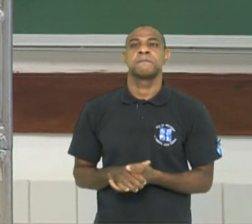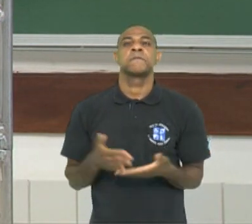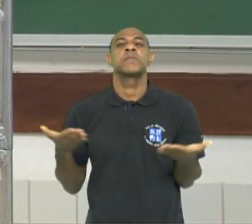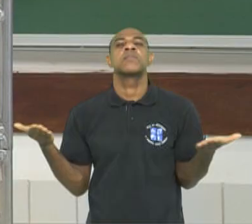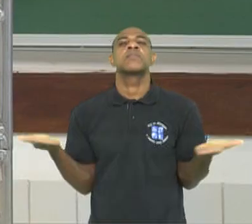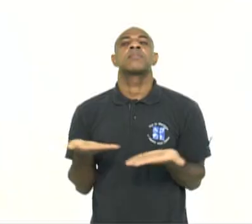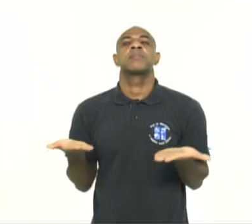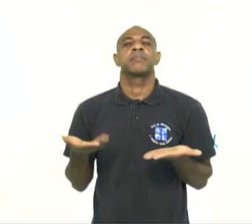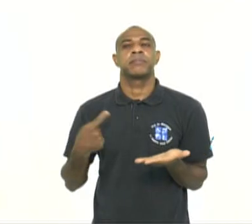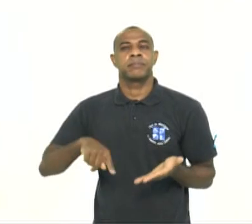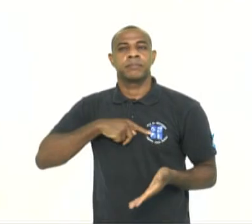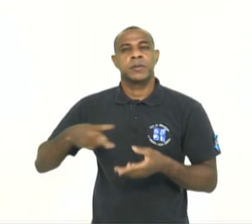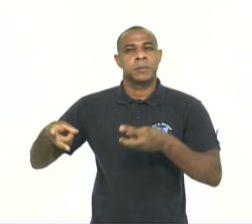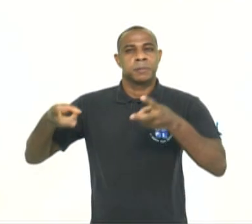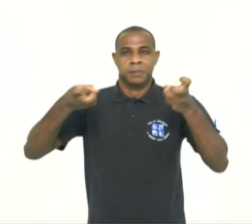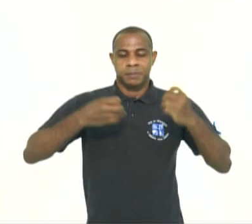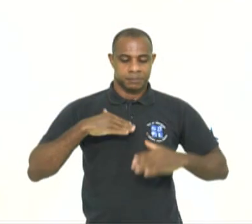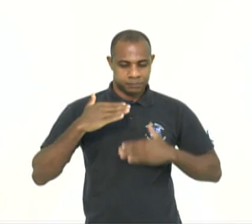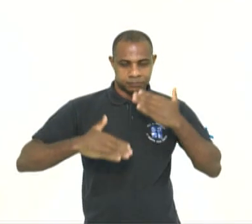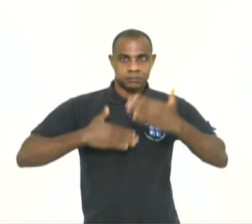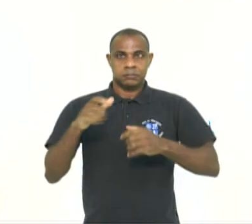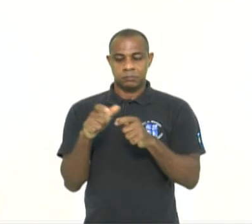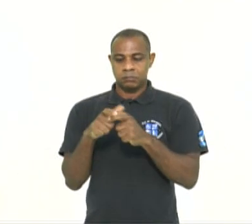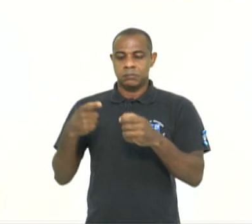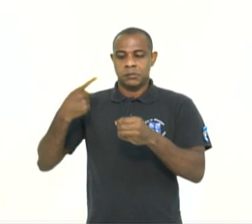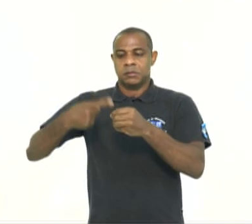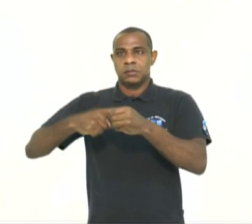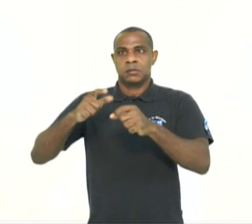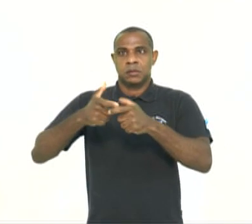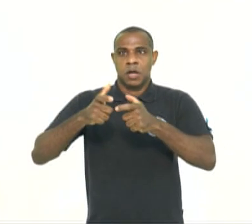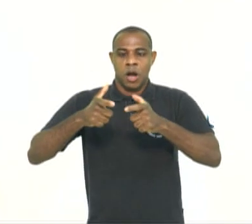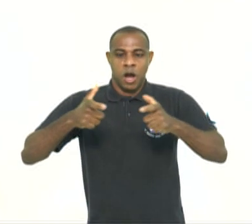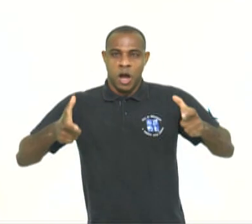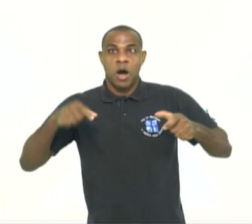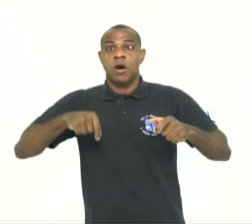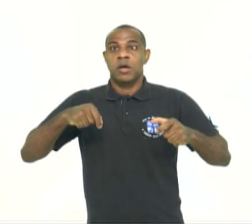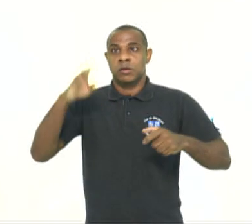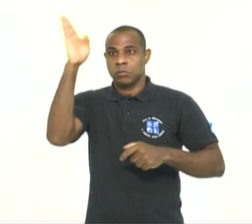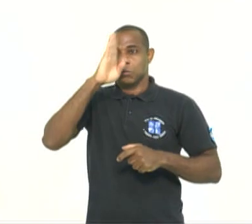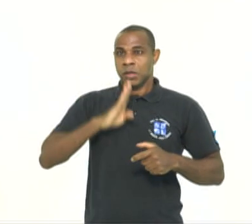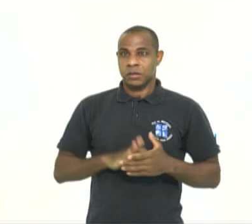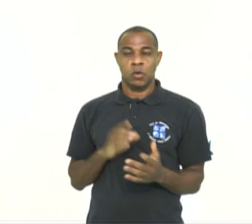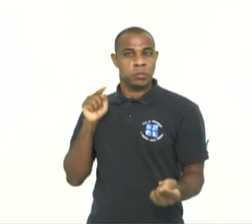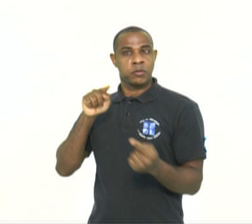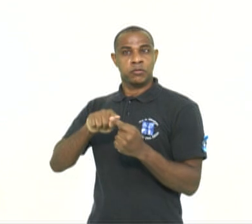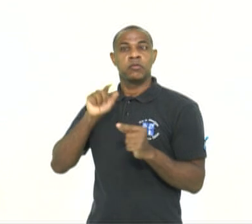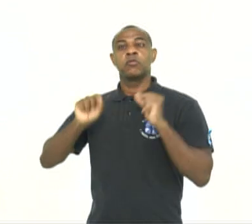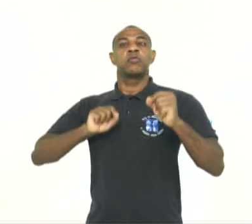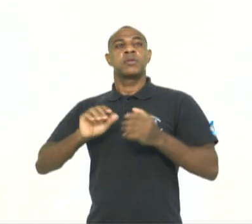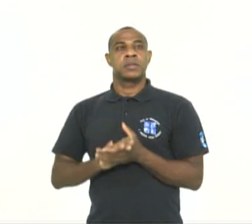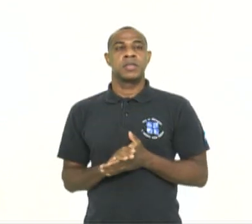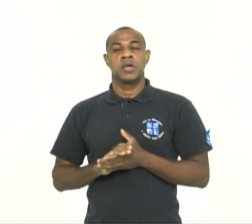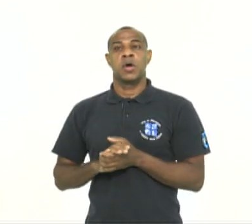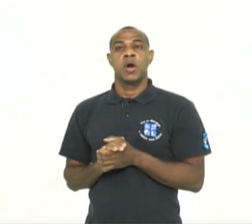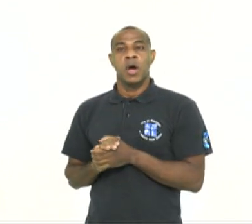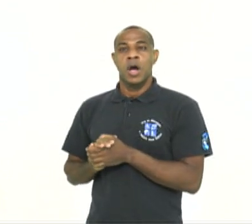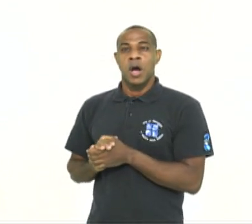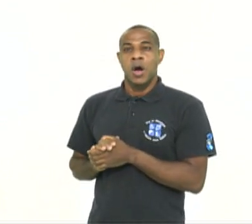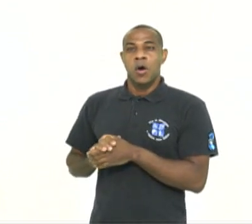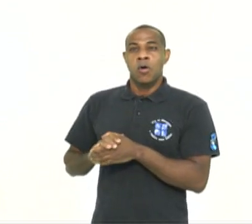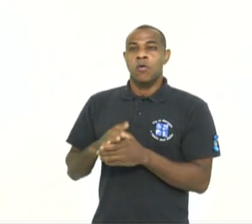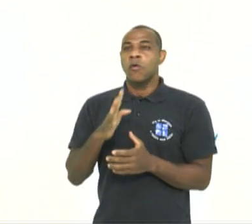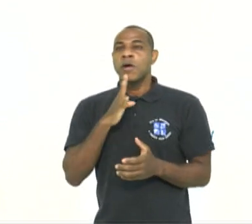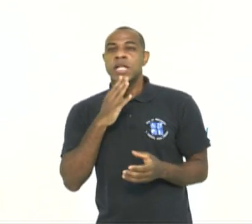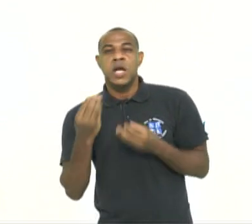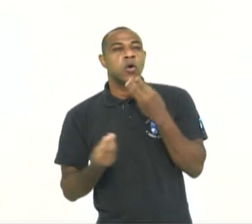vamos perceber então o processo de urbanização no território brasileiro. E o objetivo é conhecer como